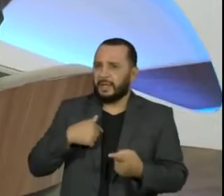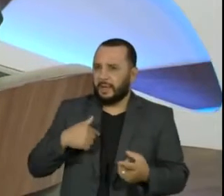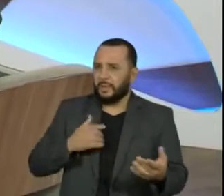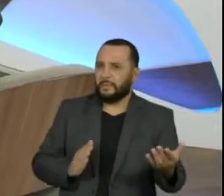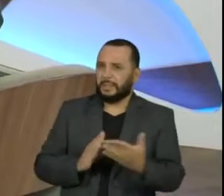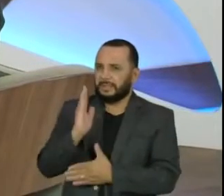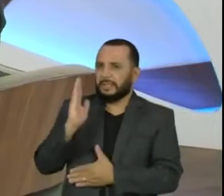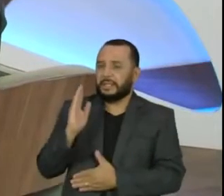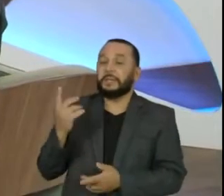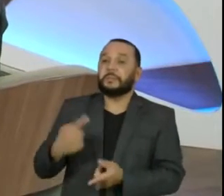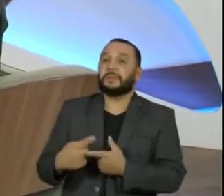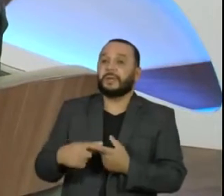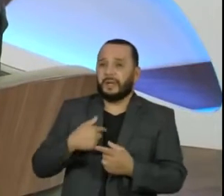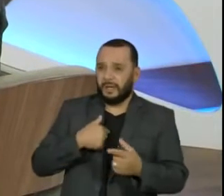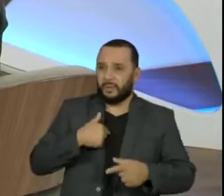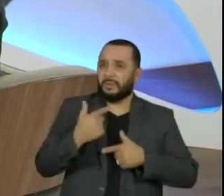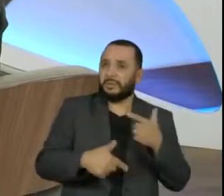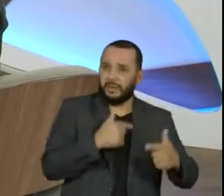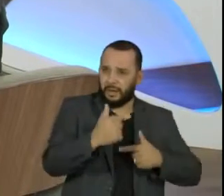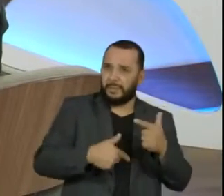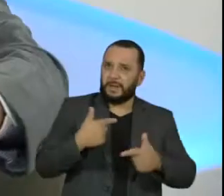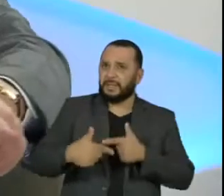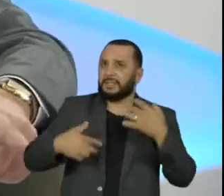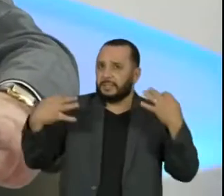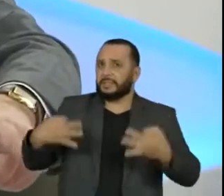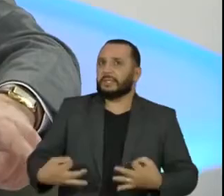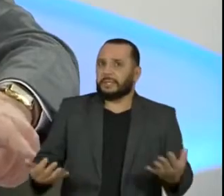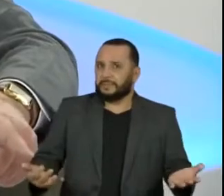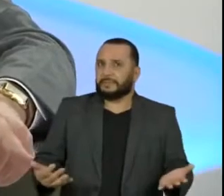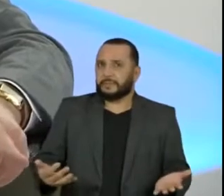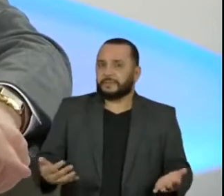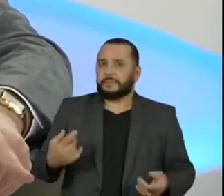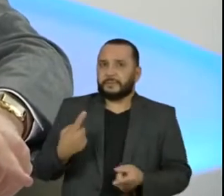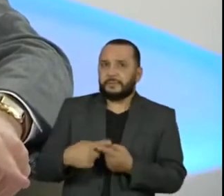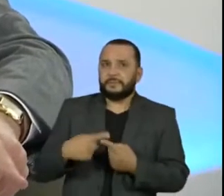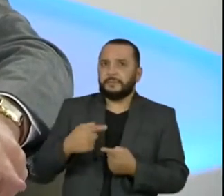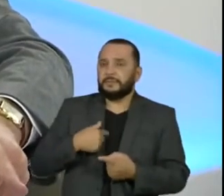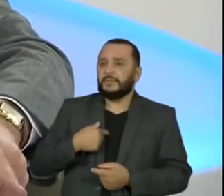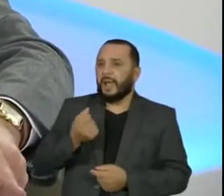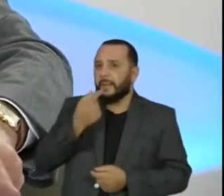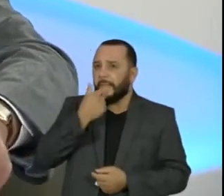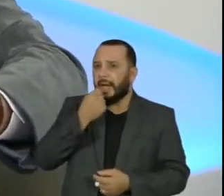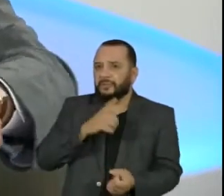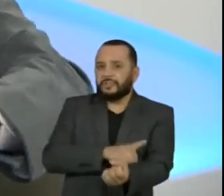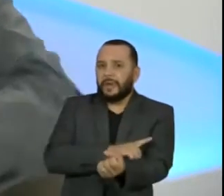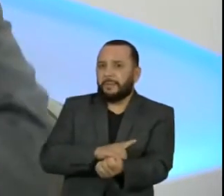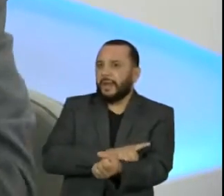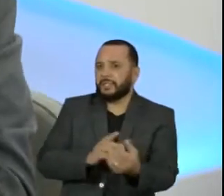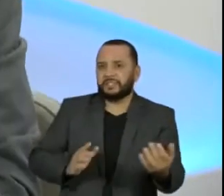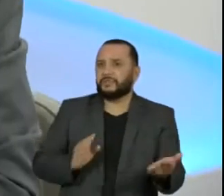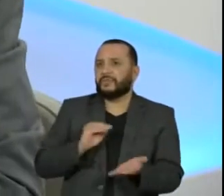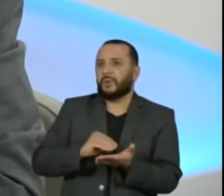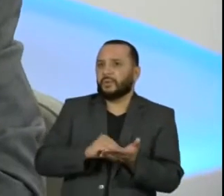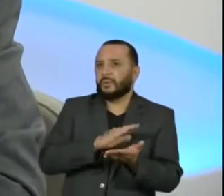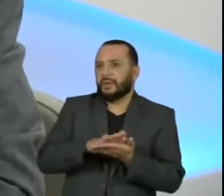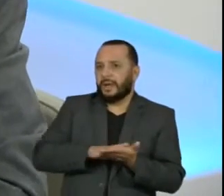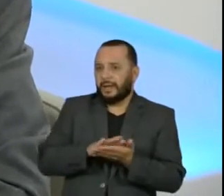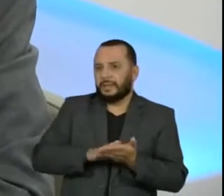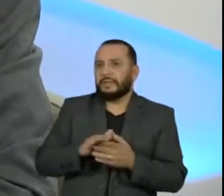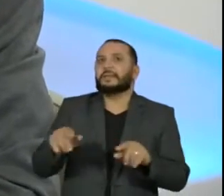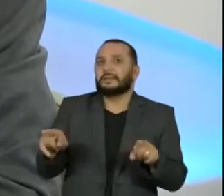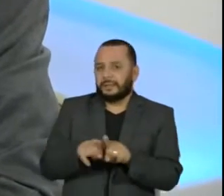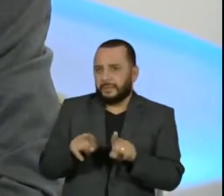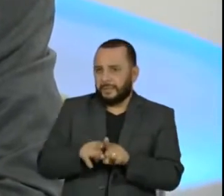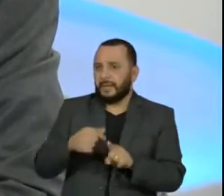eleito porque eu entreguei lá na ponta. Eu fui eleito porque não faltou o remédio para o diabético. Eu fui eleito porque eu estou no